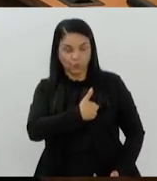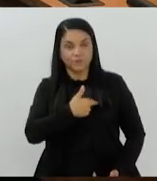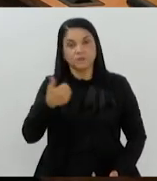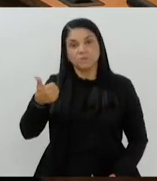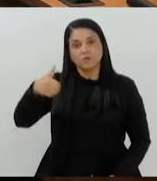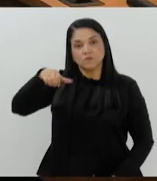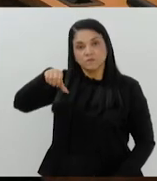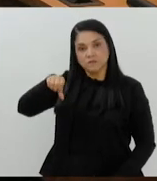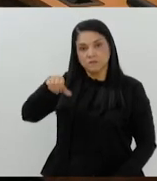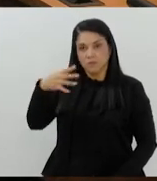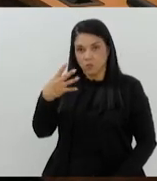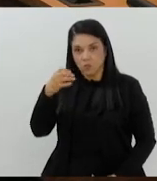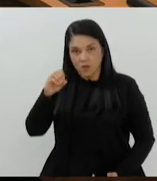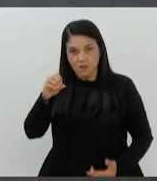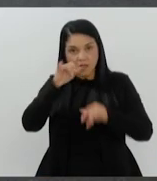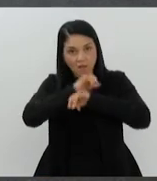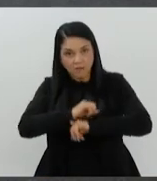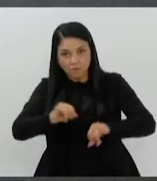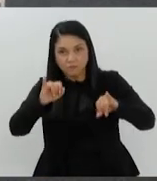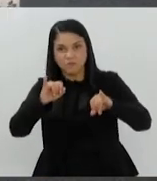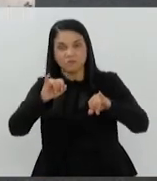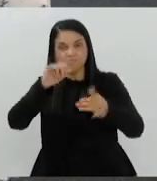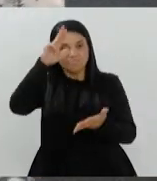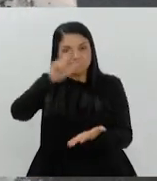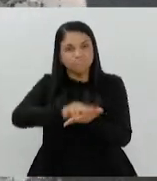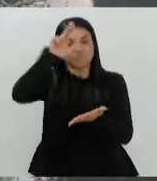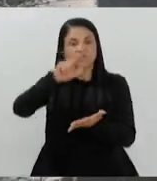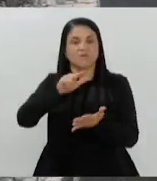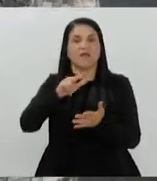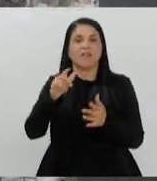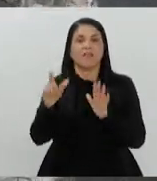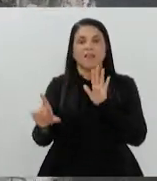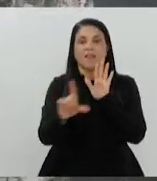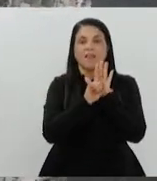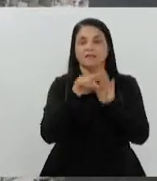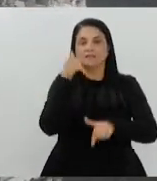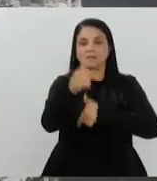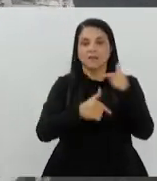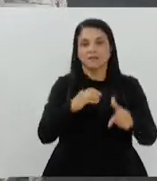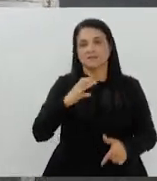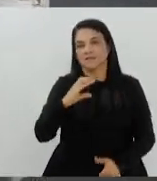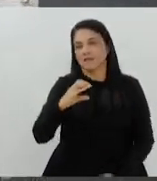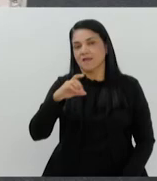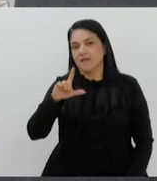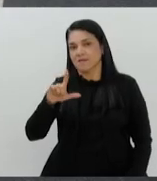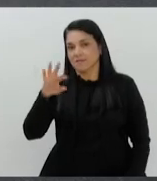a promulgação da consolidação das leis trabalhistas, a CLT. E lá, entre